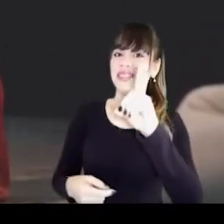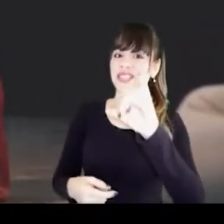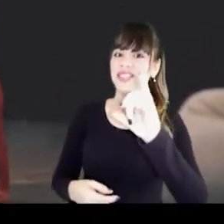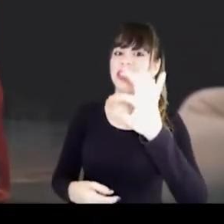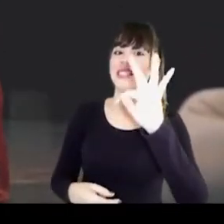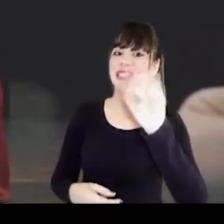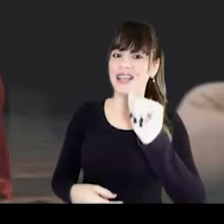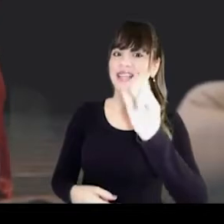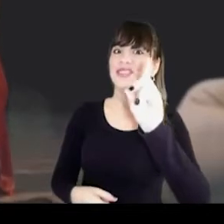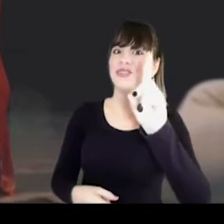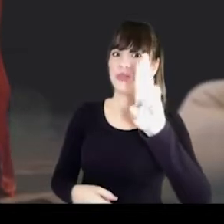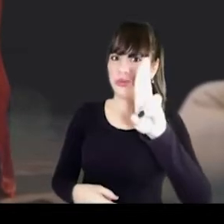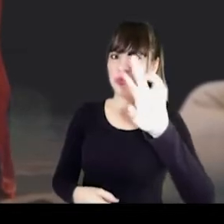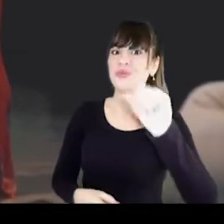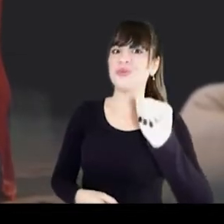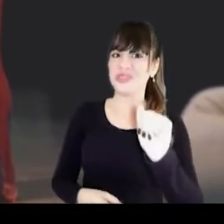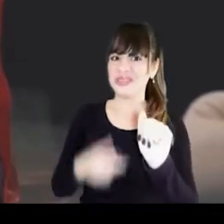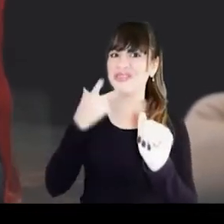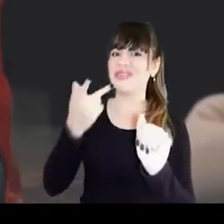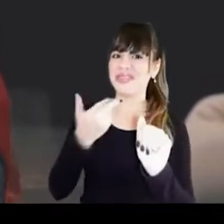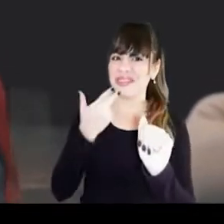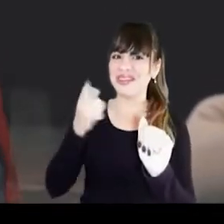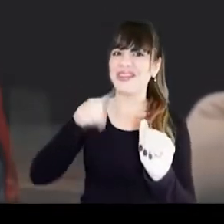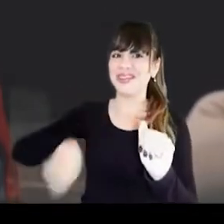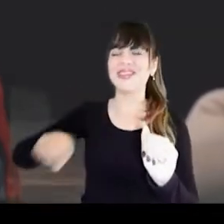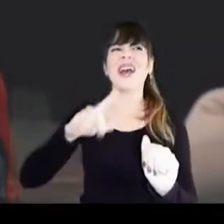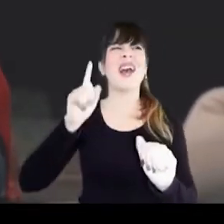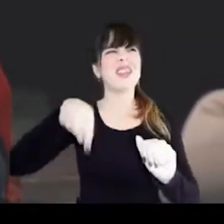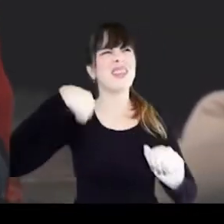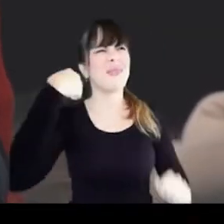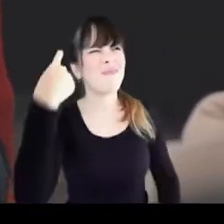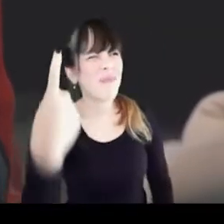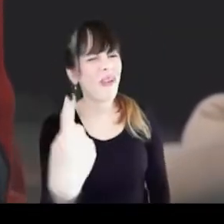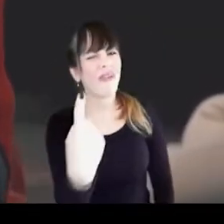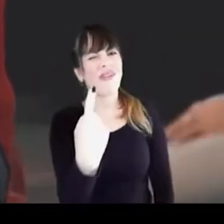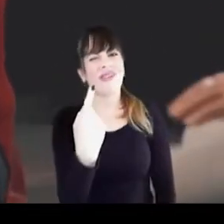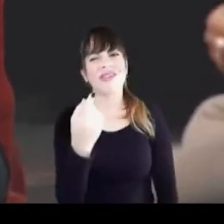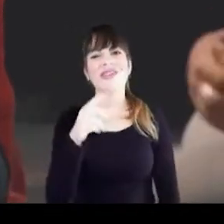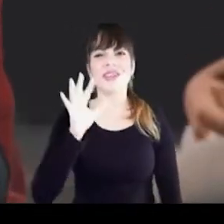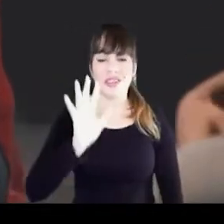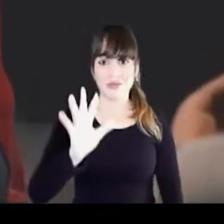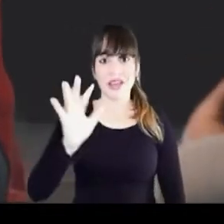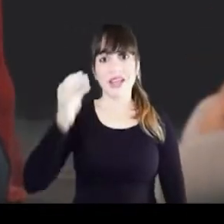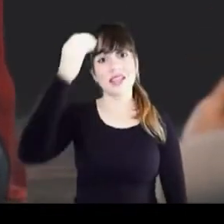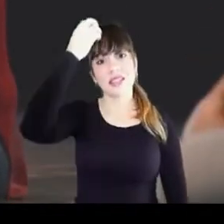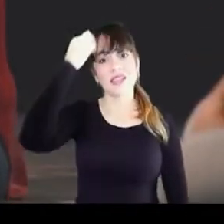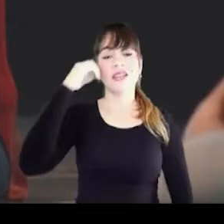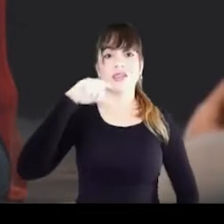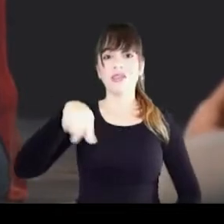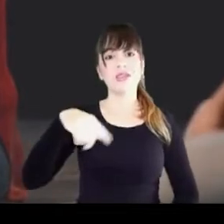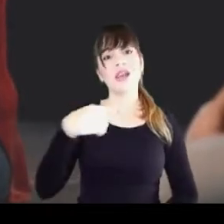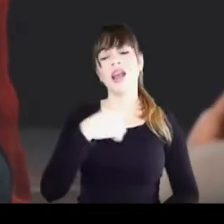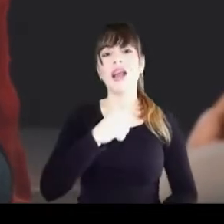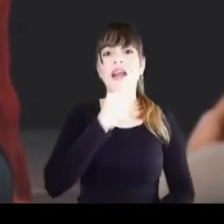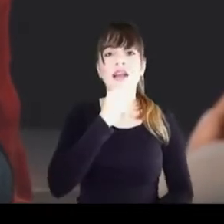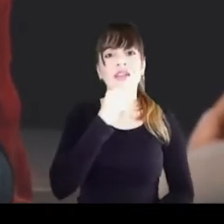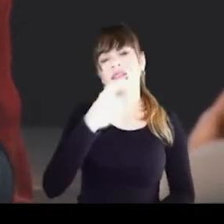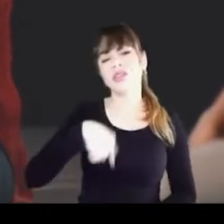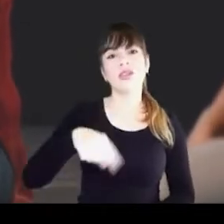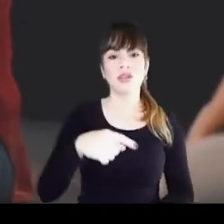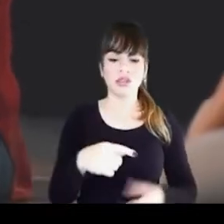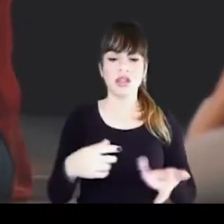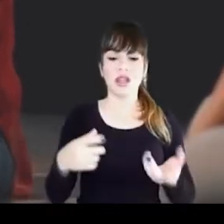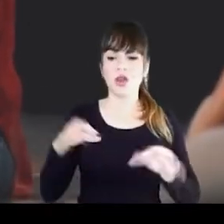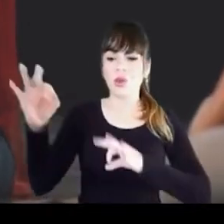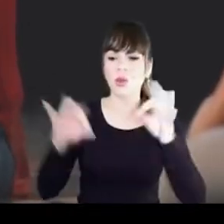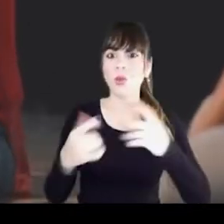A gente está falando... Pós-ditadura, né? Porque hoje... mas já era uma bem pós, né? Mas, assim, não existia a repressão,